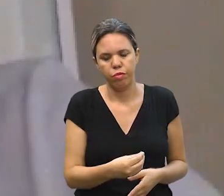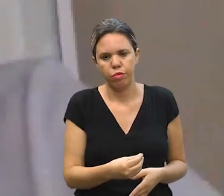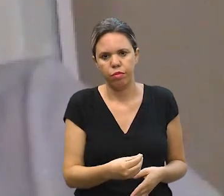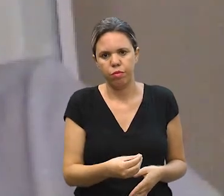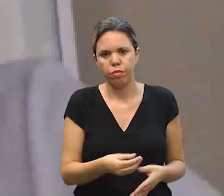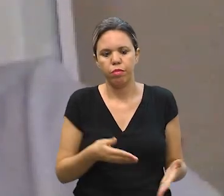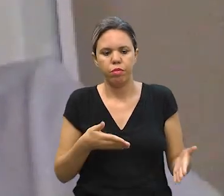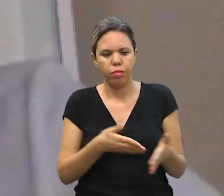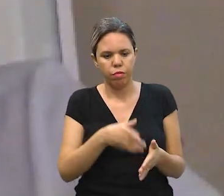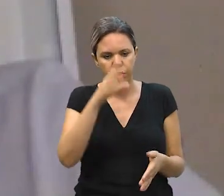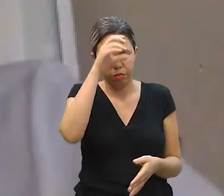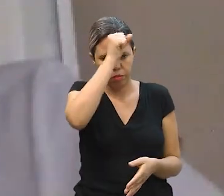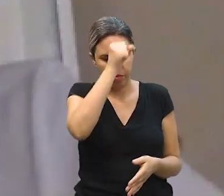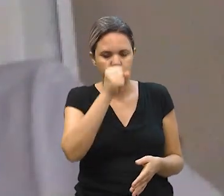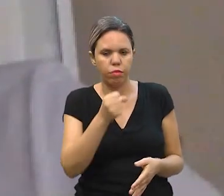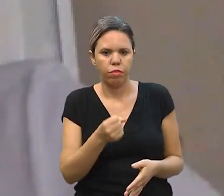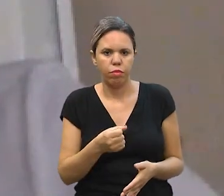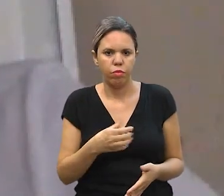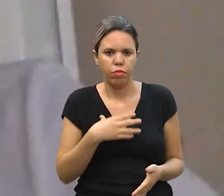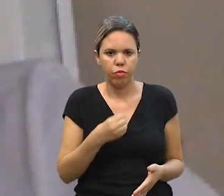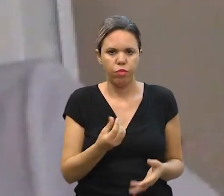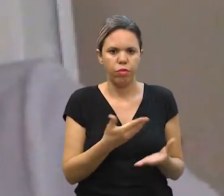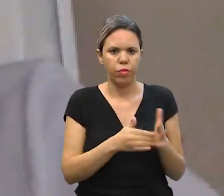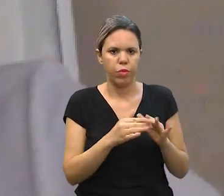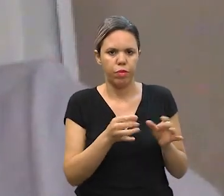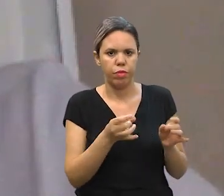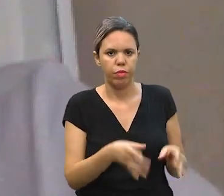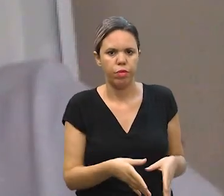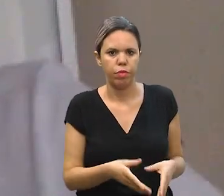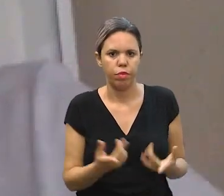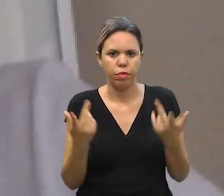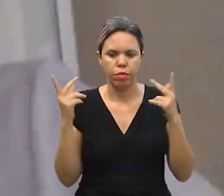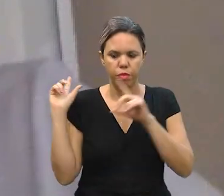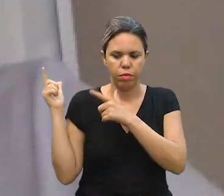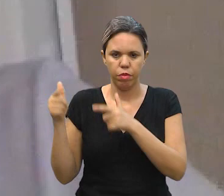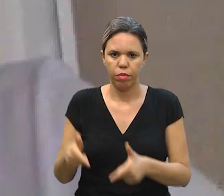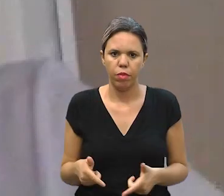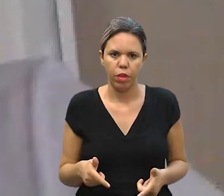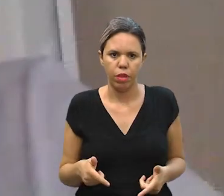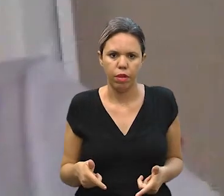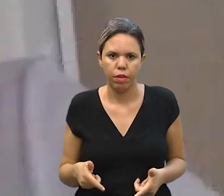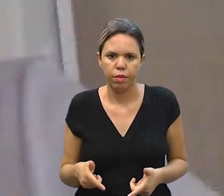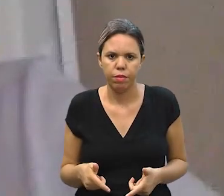abandonar intelectualmente um filho numa escola comum,